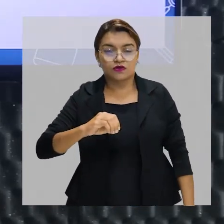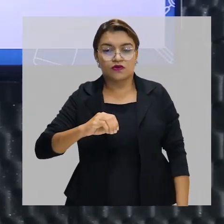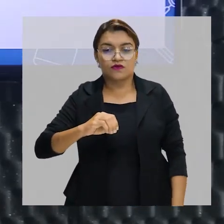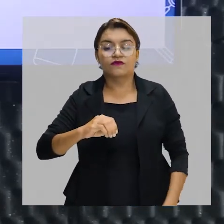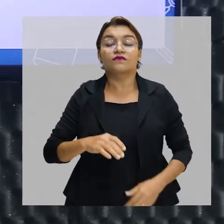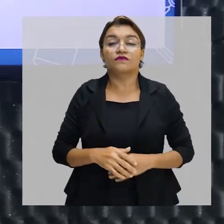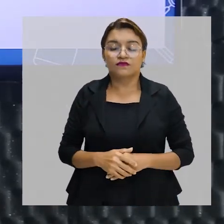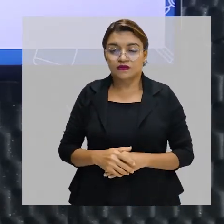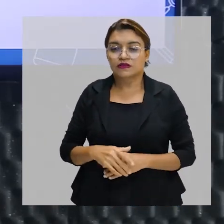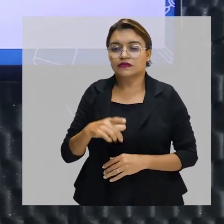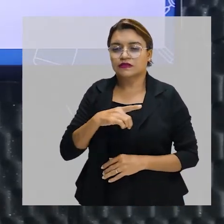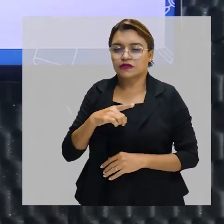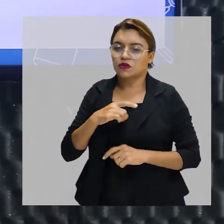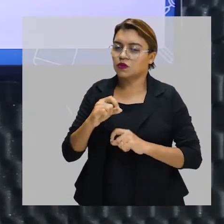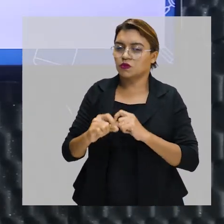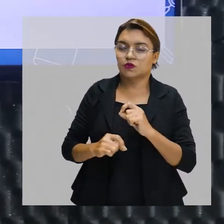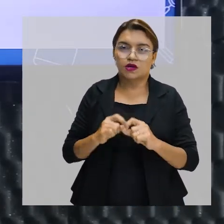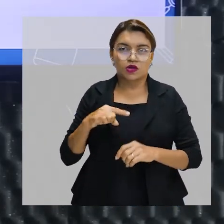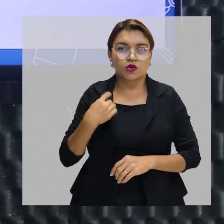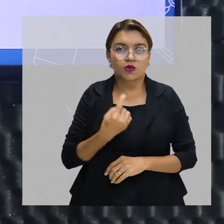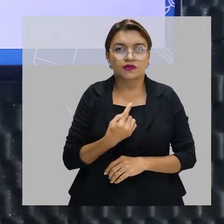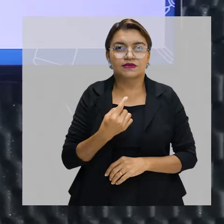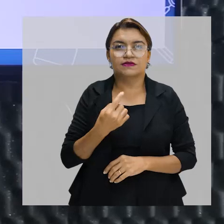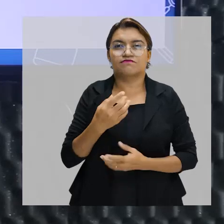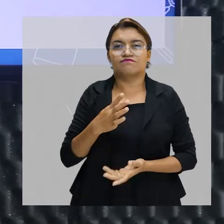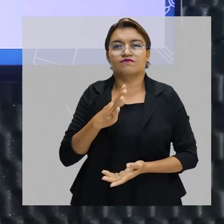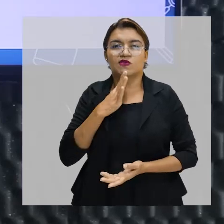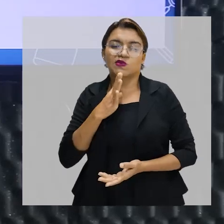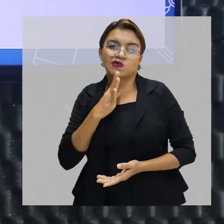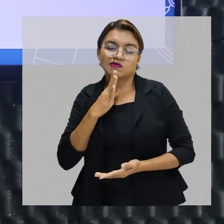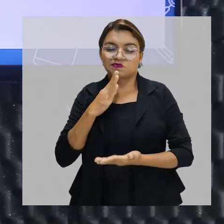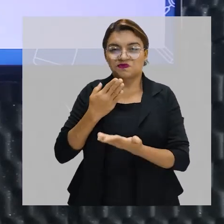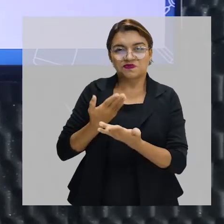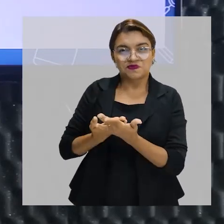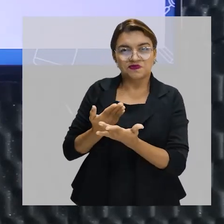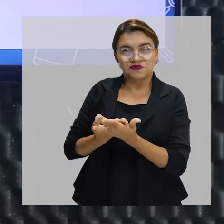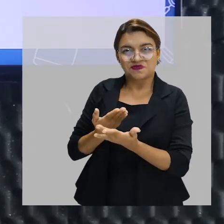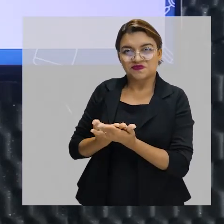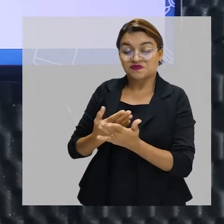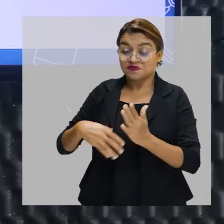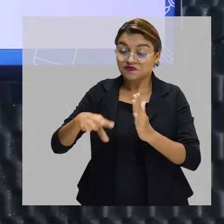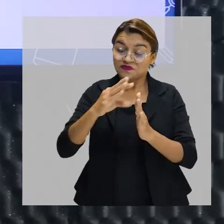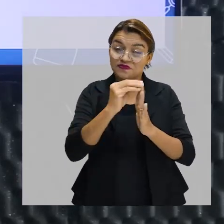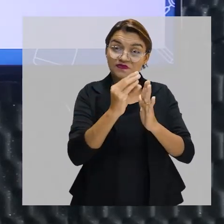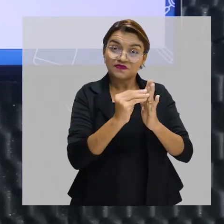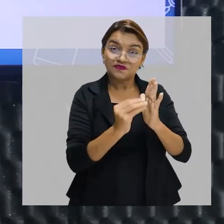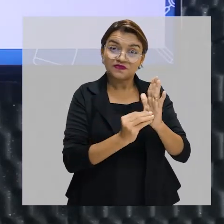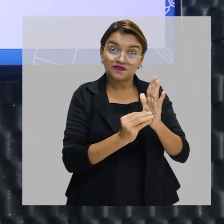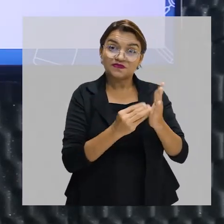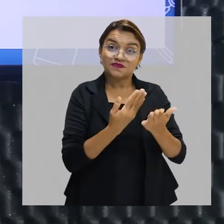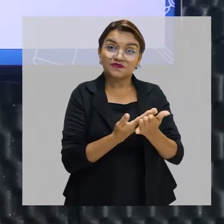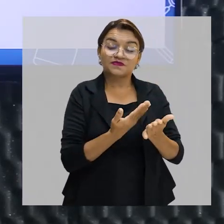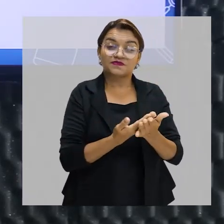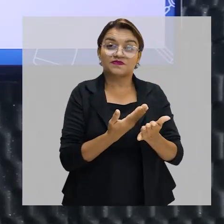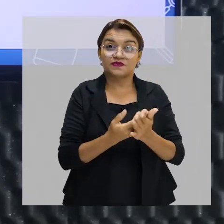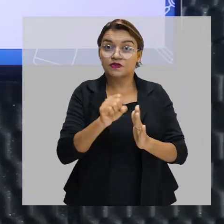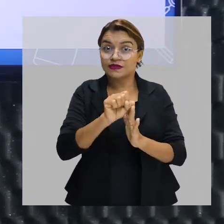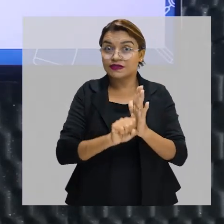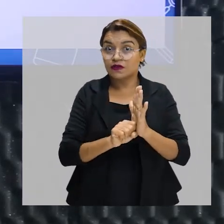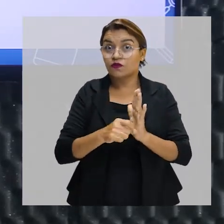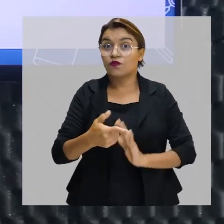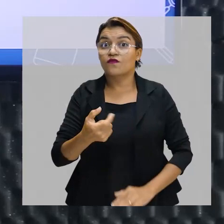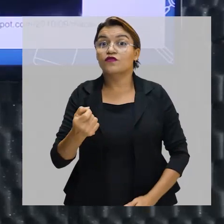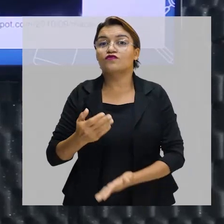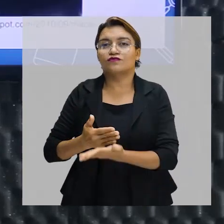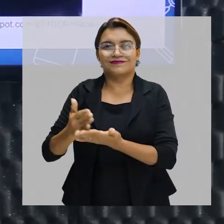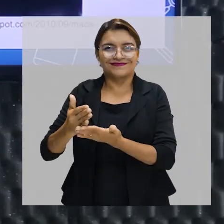veio ao conhecimento, vamos dizer assim, ao estudo, ao conteúdo estudado no século XX, tá